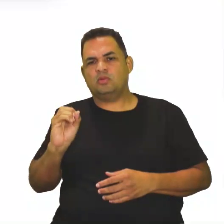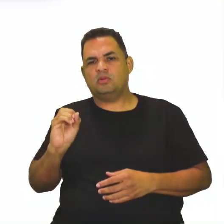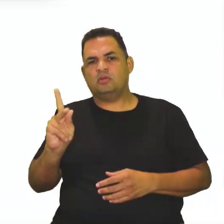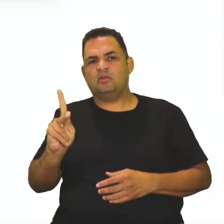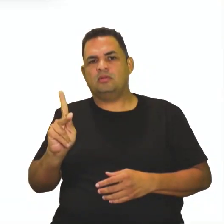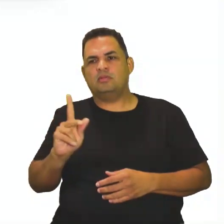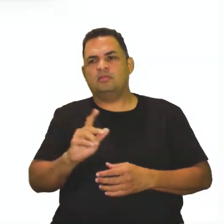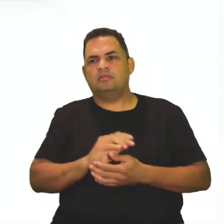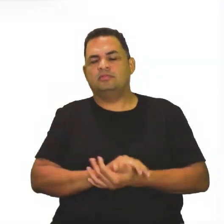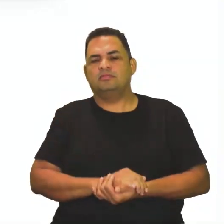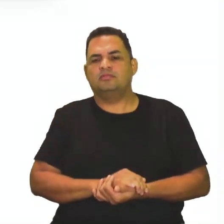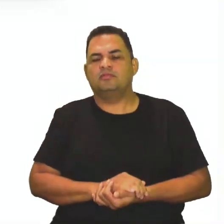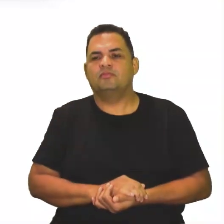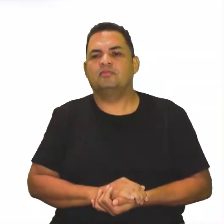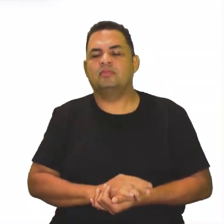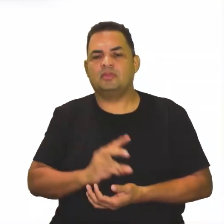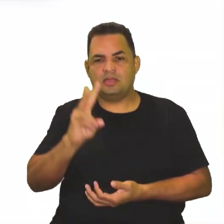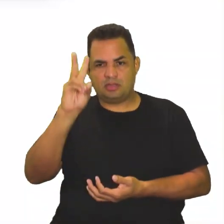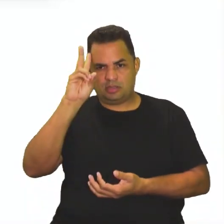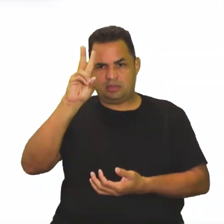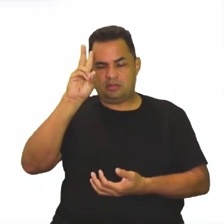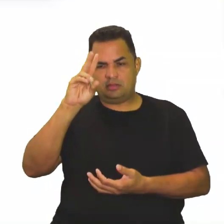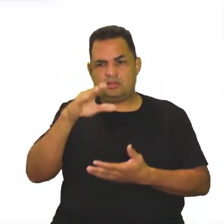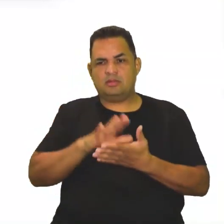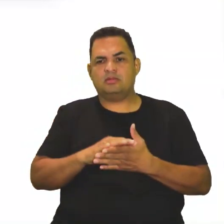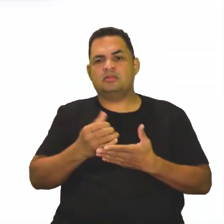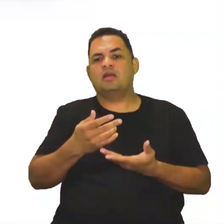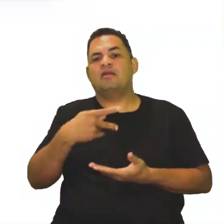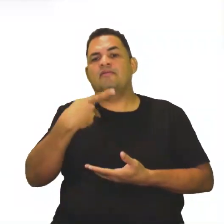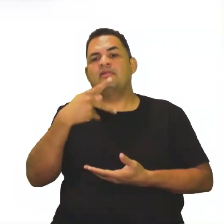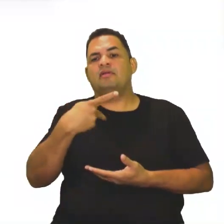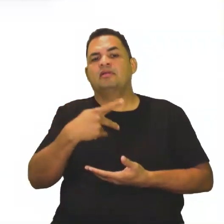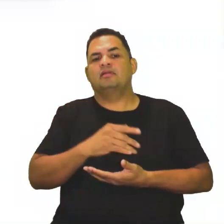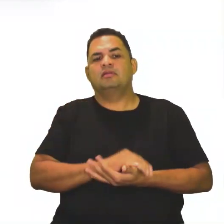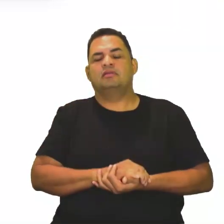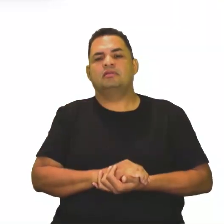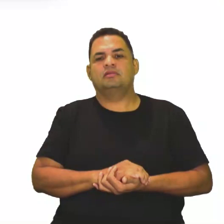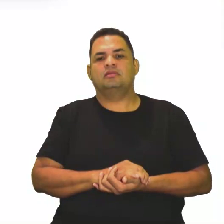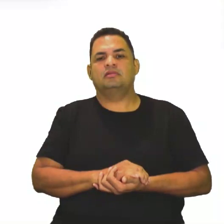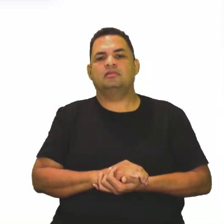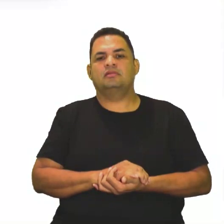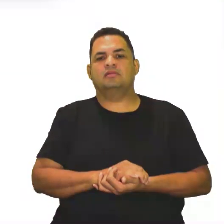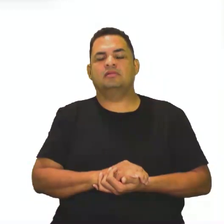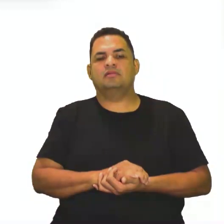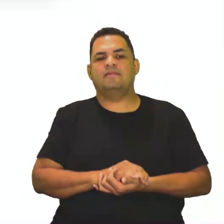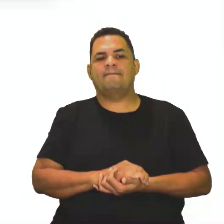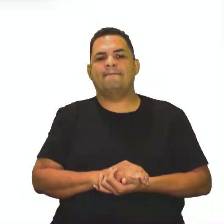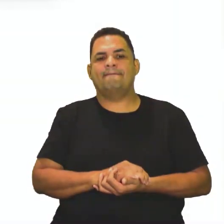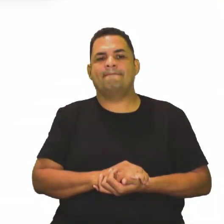De 4 amperes. Lembra que eu falei para vocês aqui, olha só.